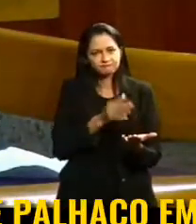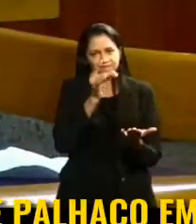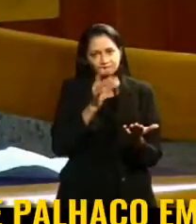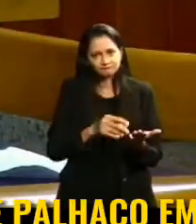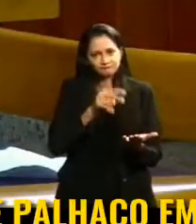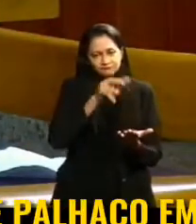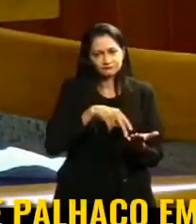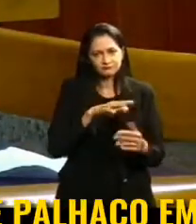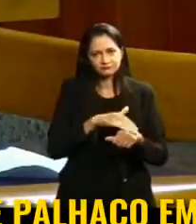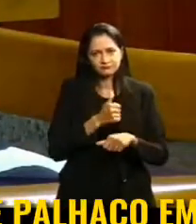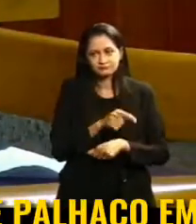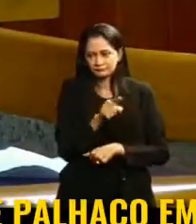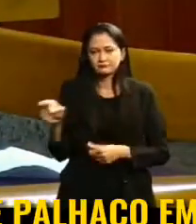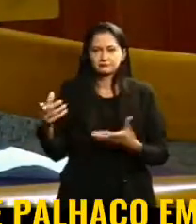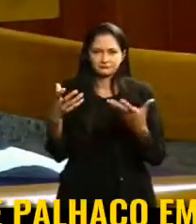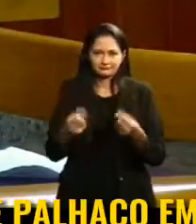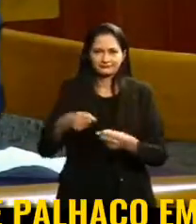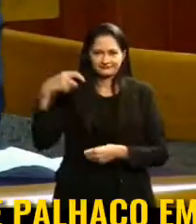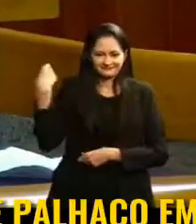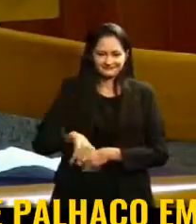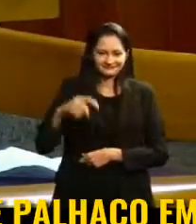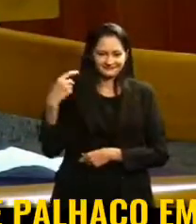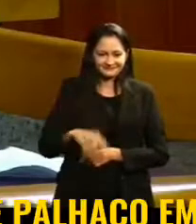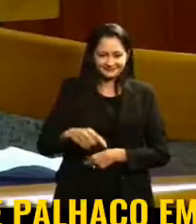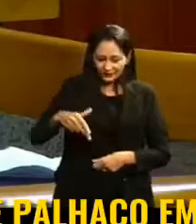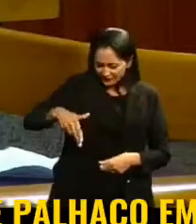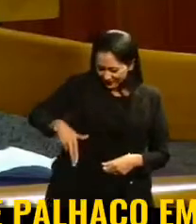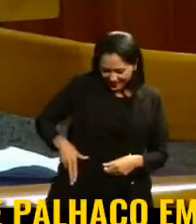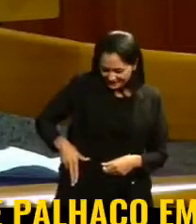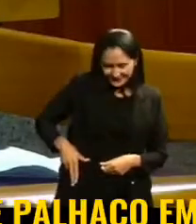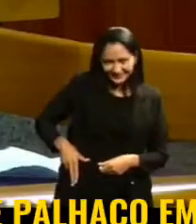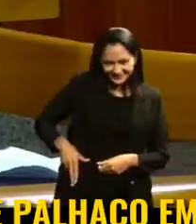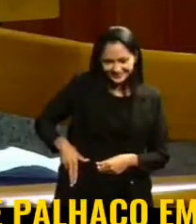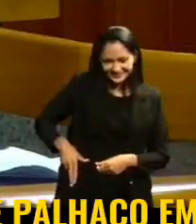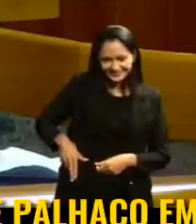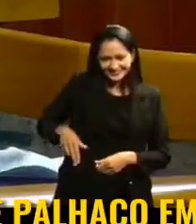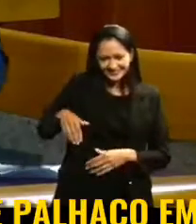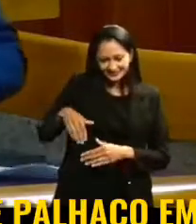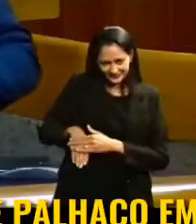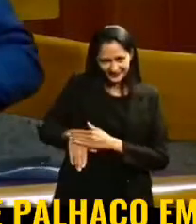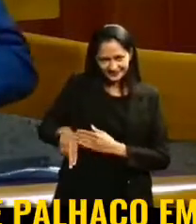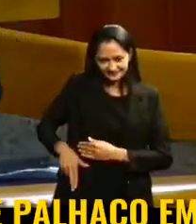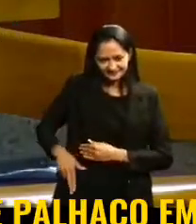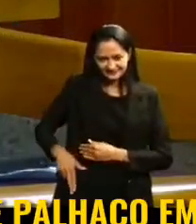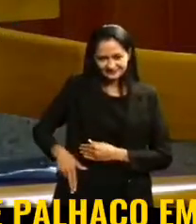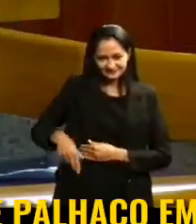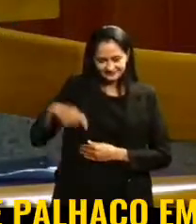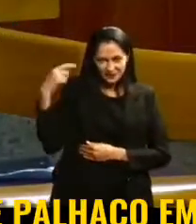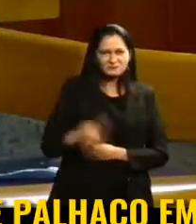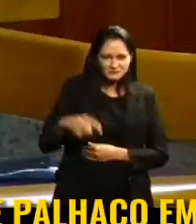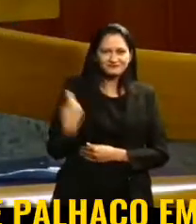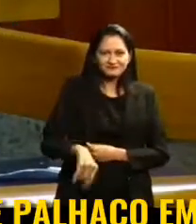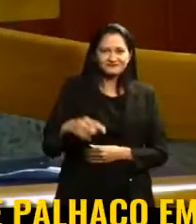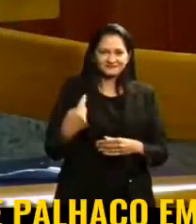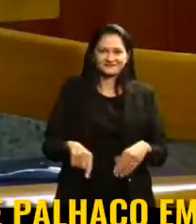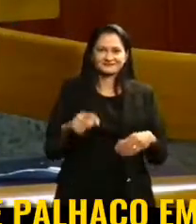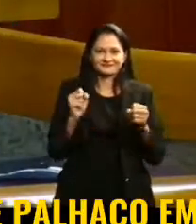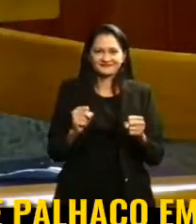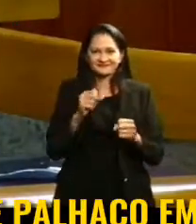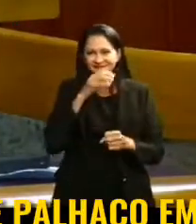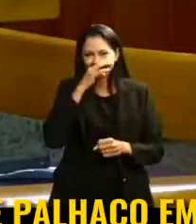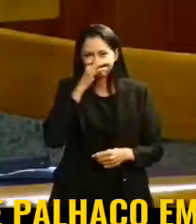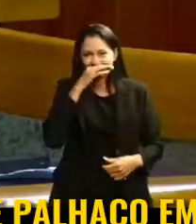dar a cintada? Vou guardar minha arma aqui, vereador. Vou guardar e é para dar a cintada mesmo. E dá com força, dá